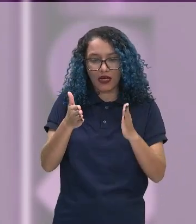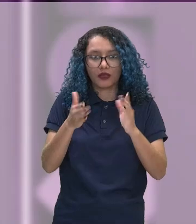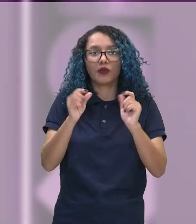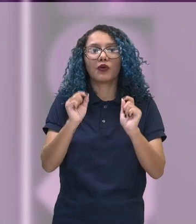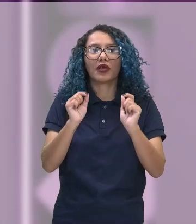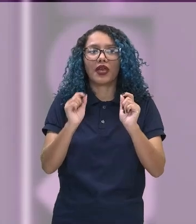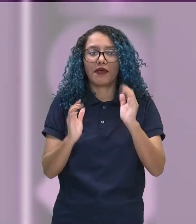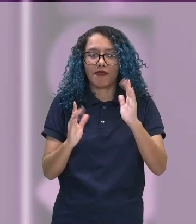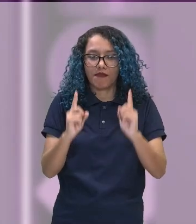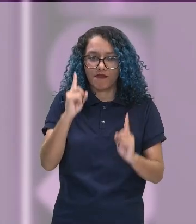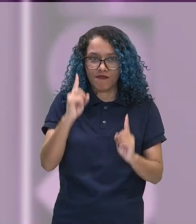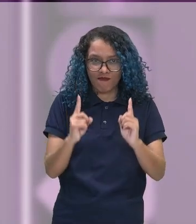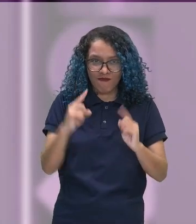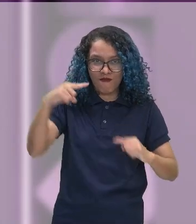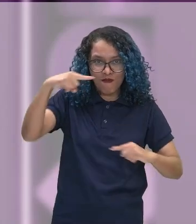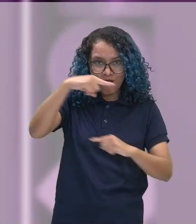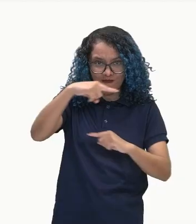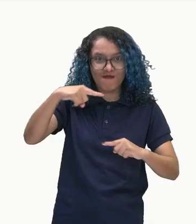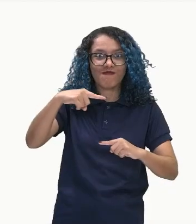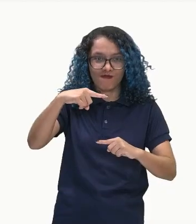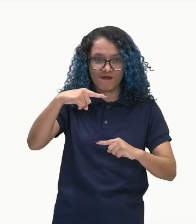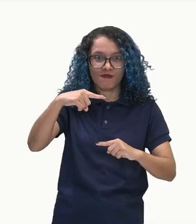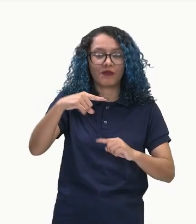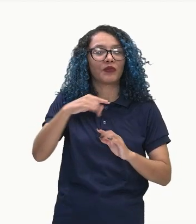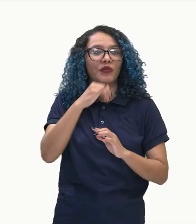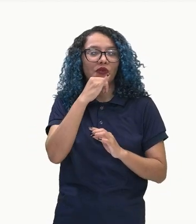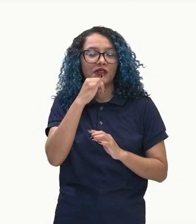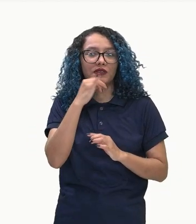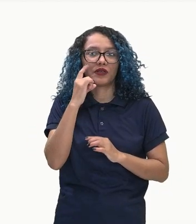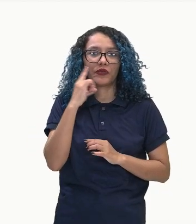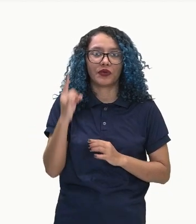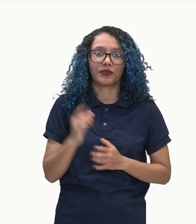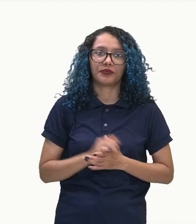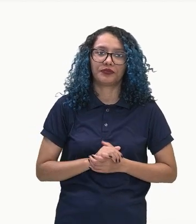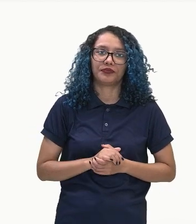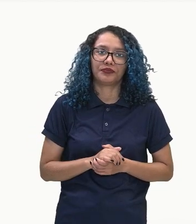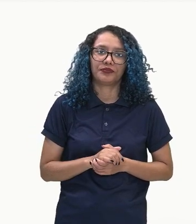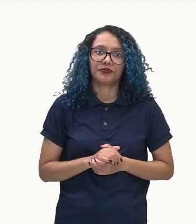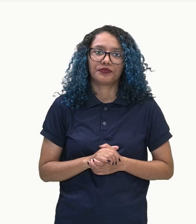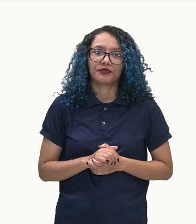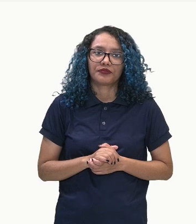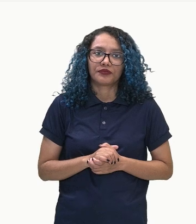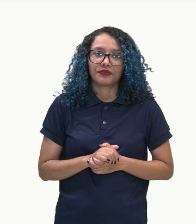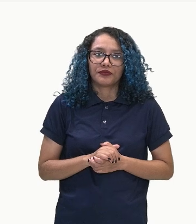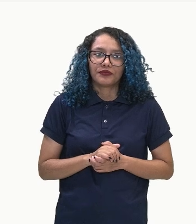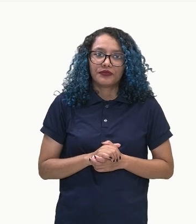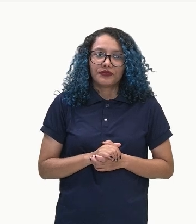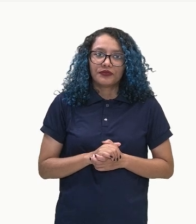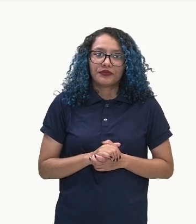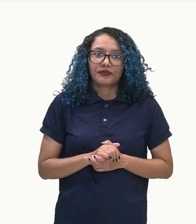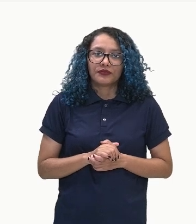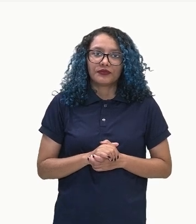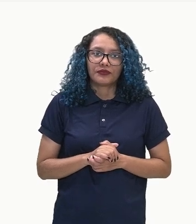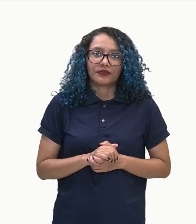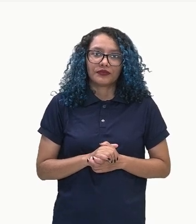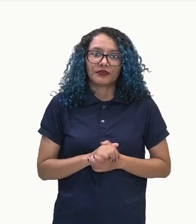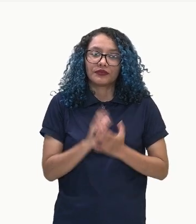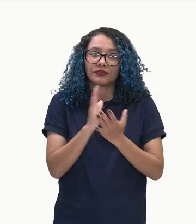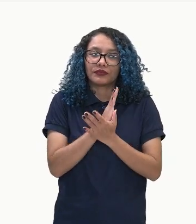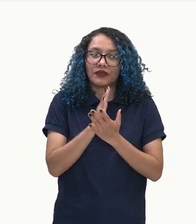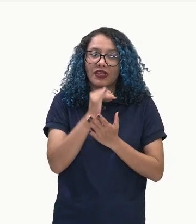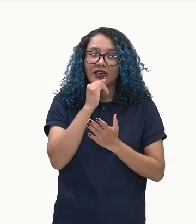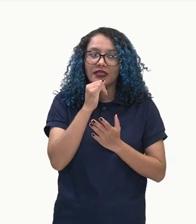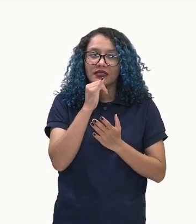legal? Assim como nós temos aqui no exemplo que eu vou mostrar agora para você. Olha só. Temos aqui alguns exemplos